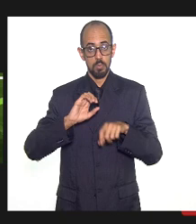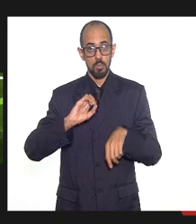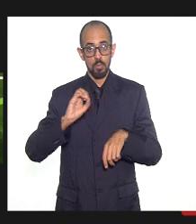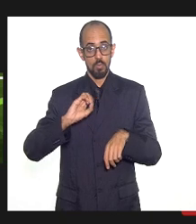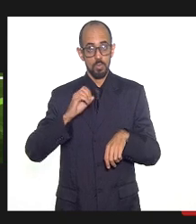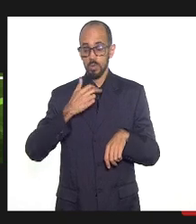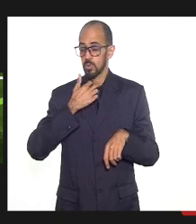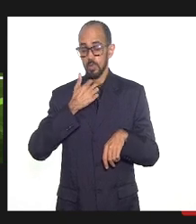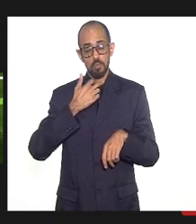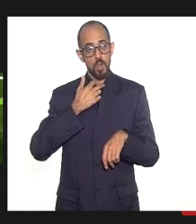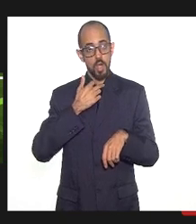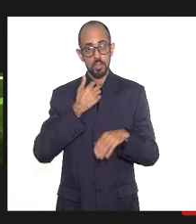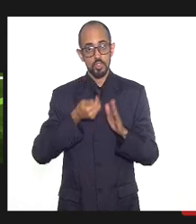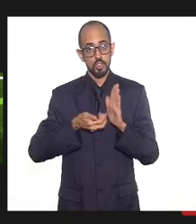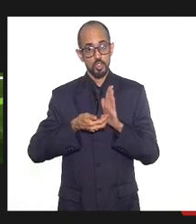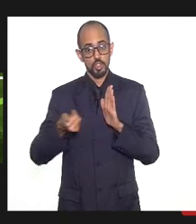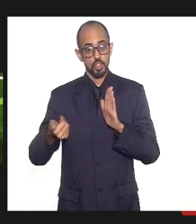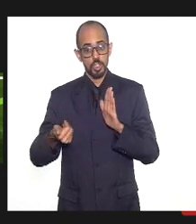tirar